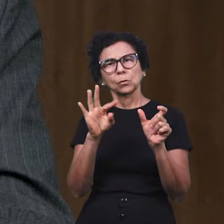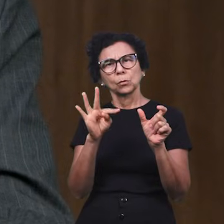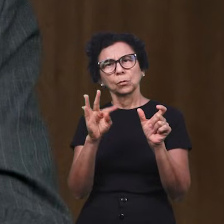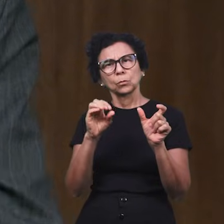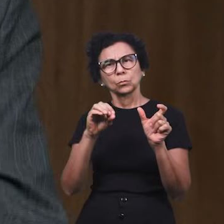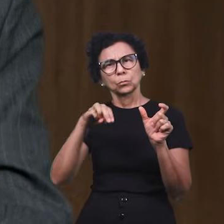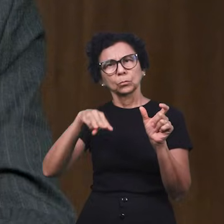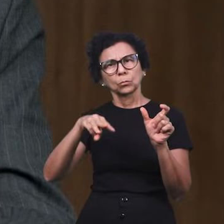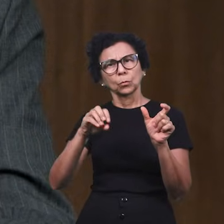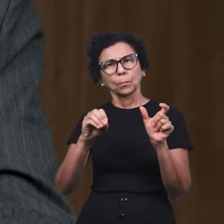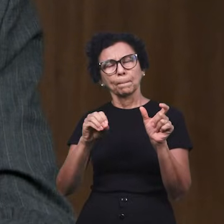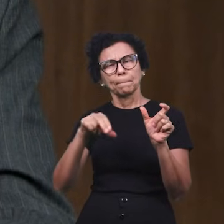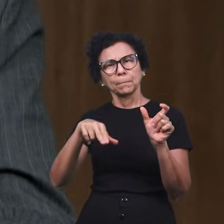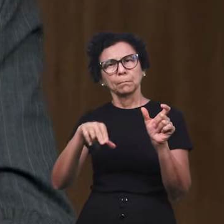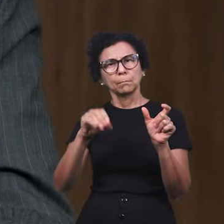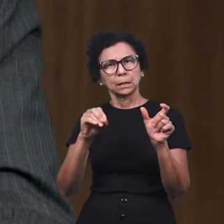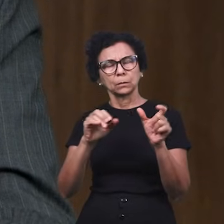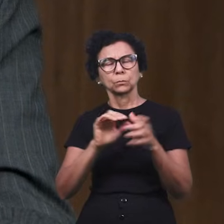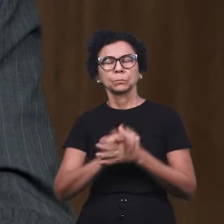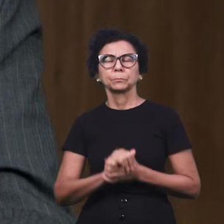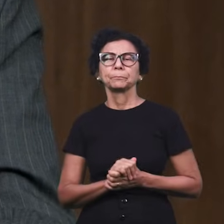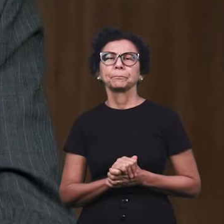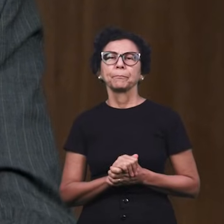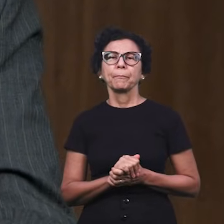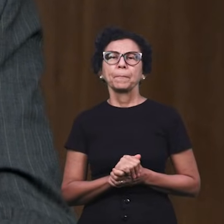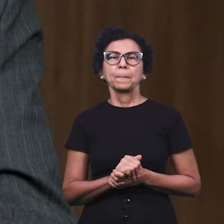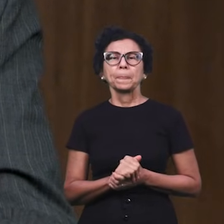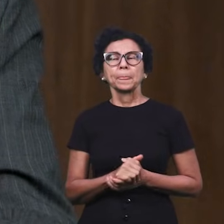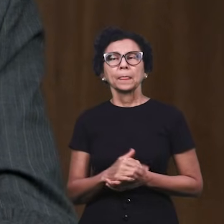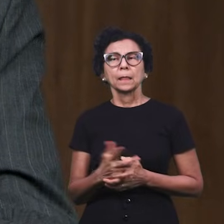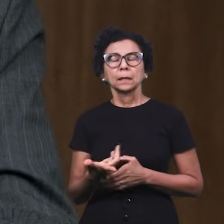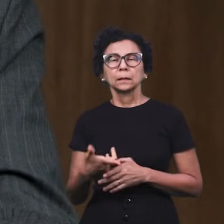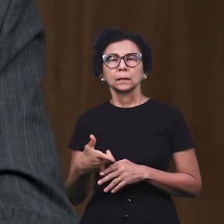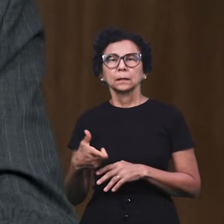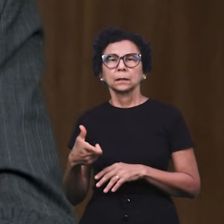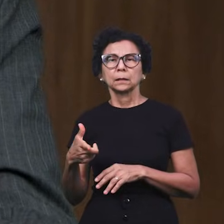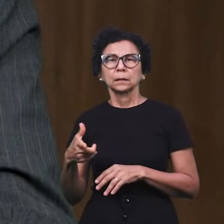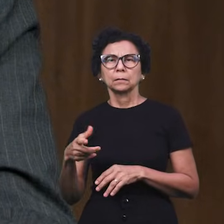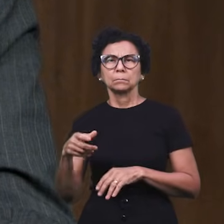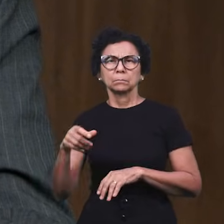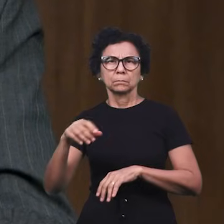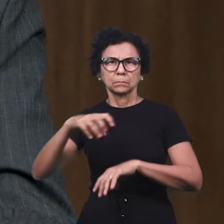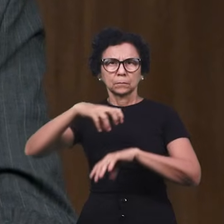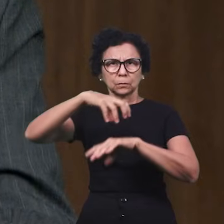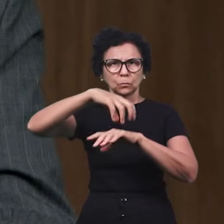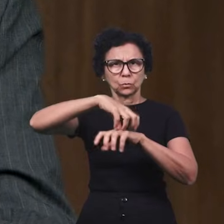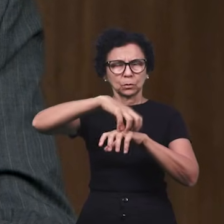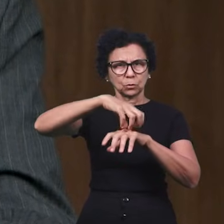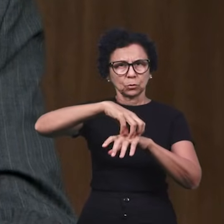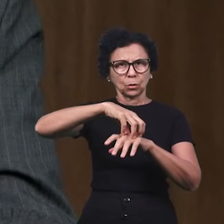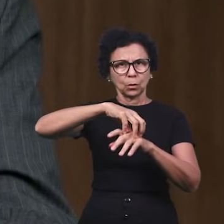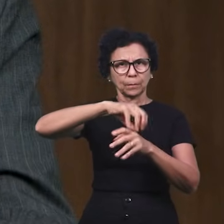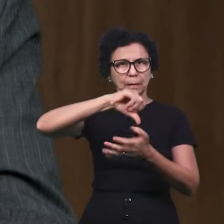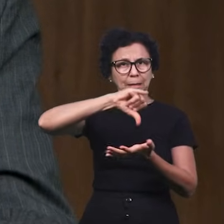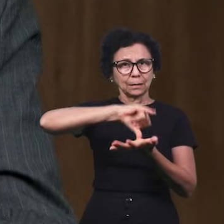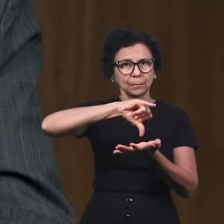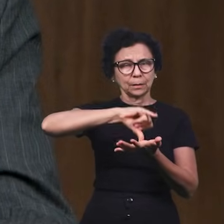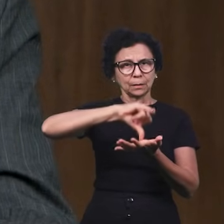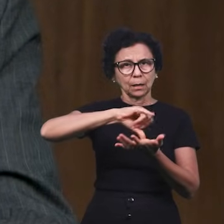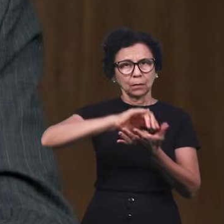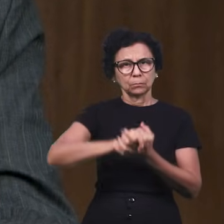sobre a capital que era Constantinopla, mais